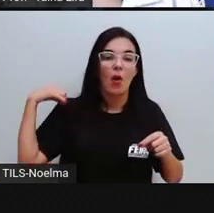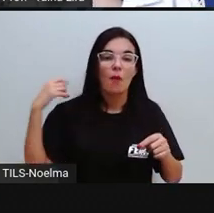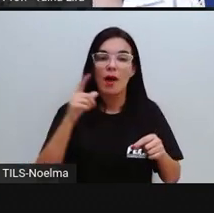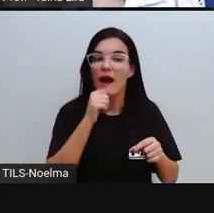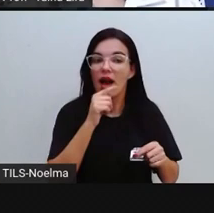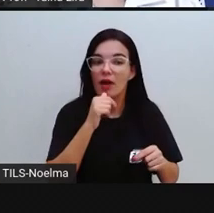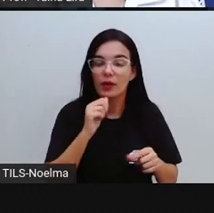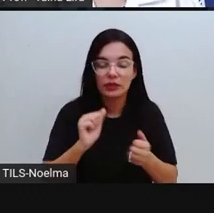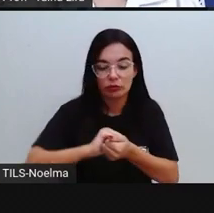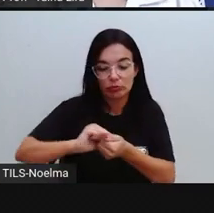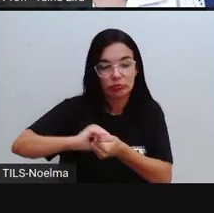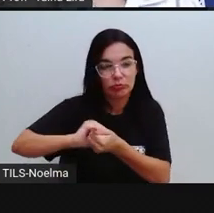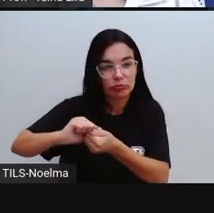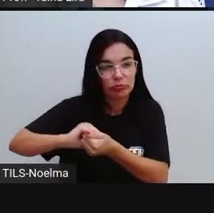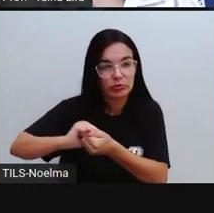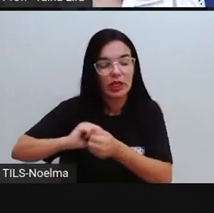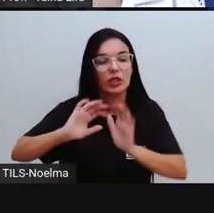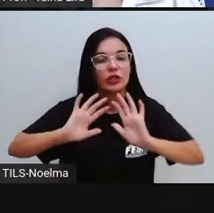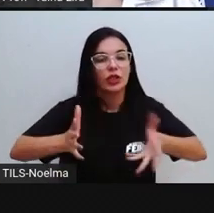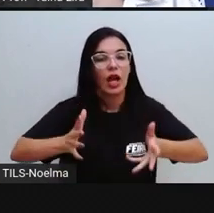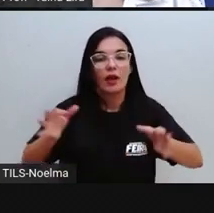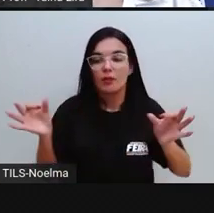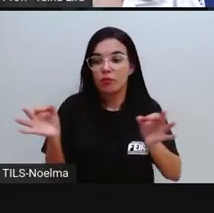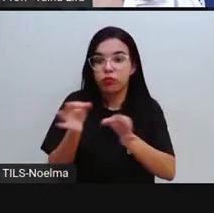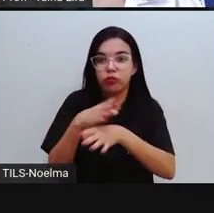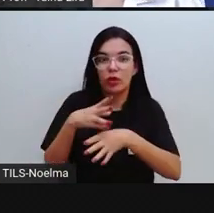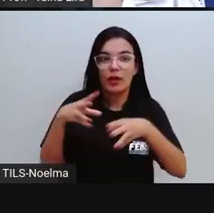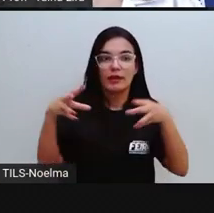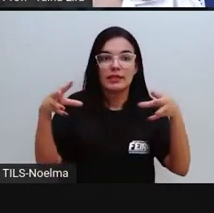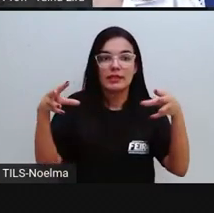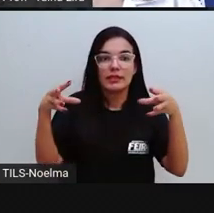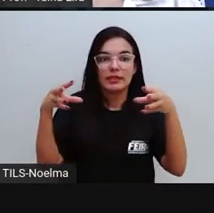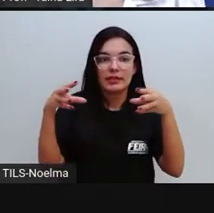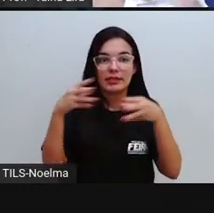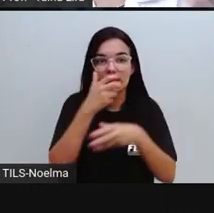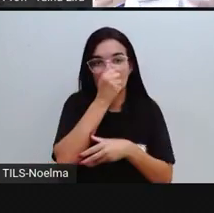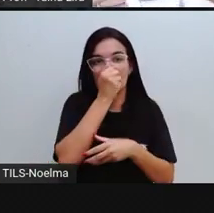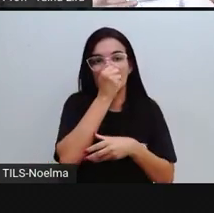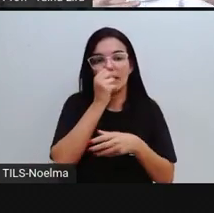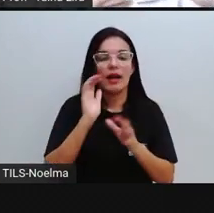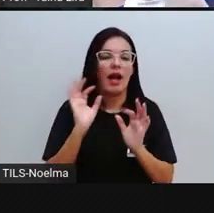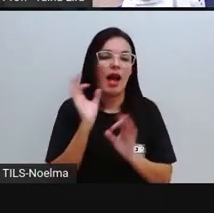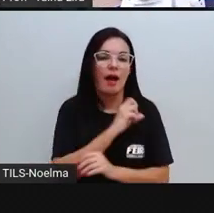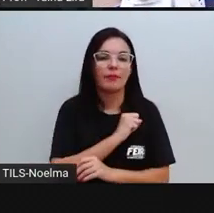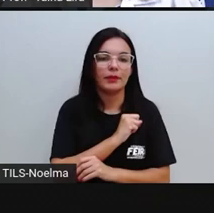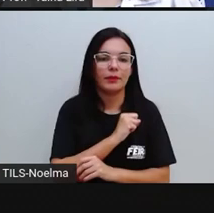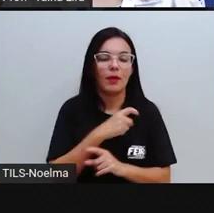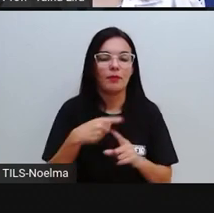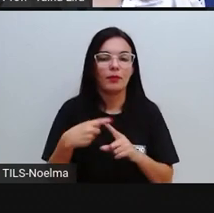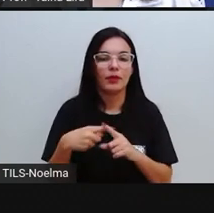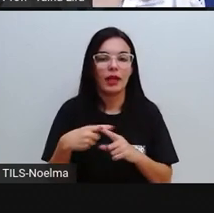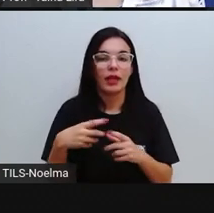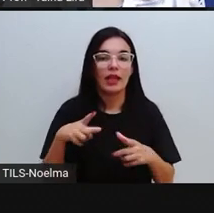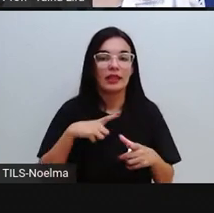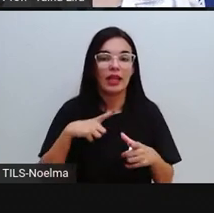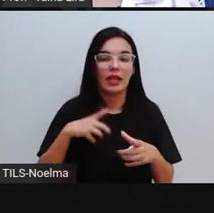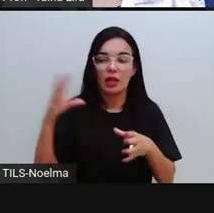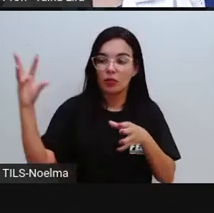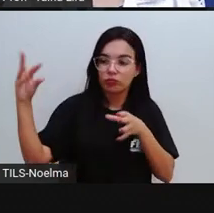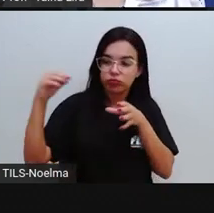lá nos uniformes, como a roupa escura, ela tem a capacidade de absorver esse calor,